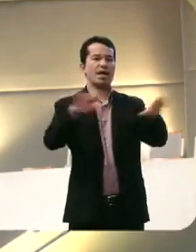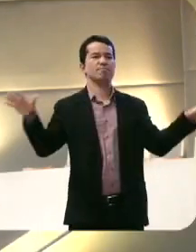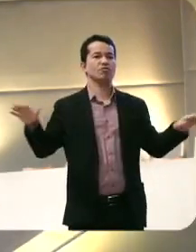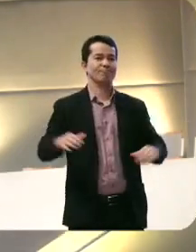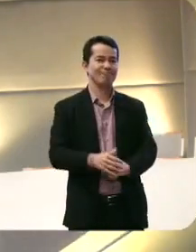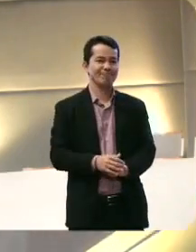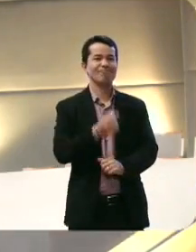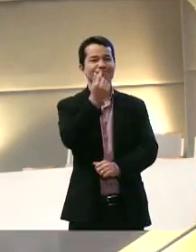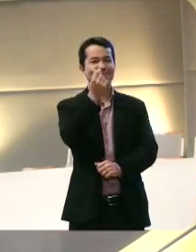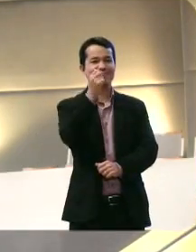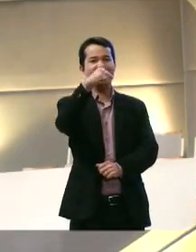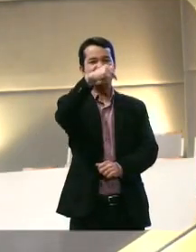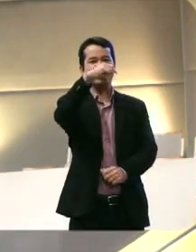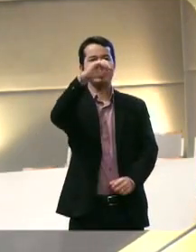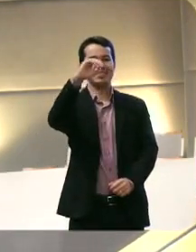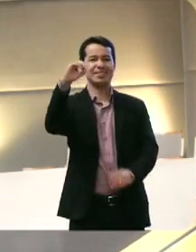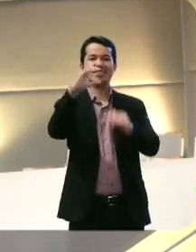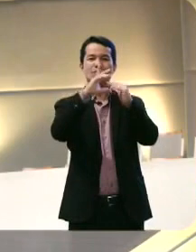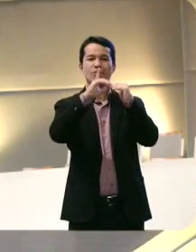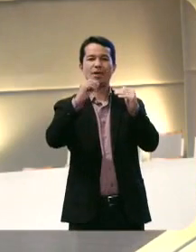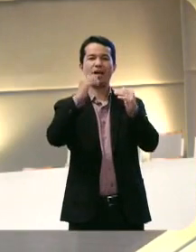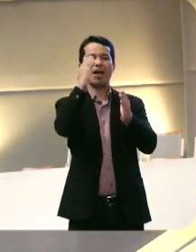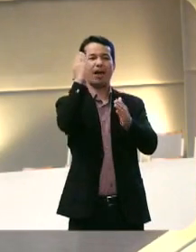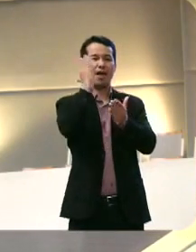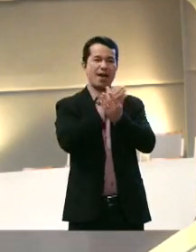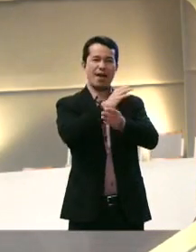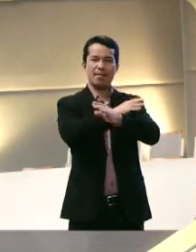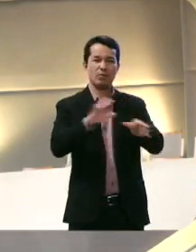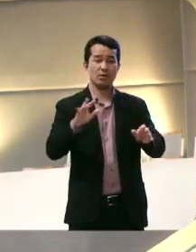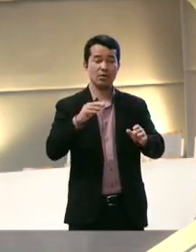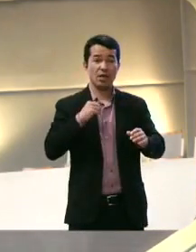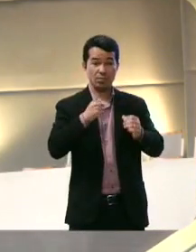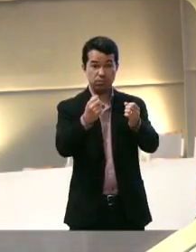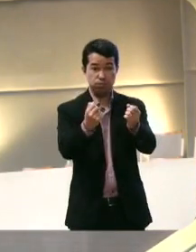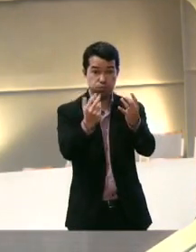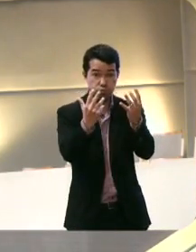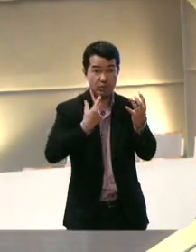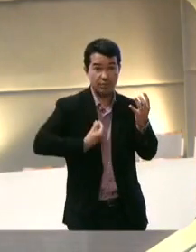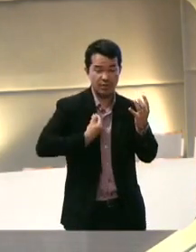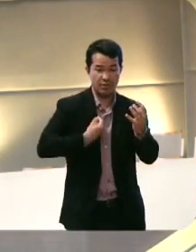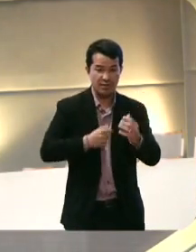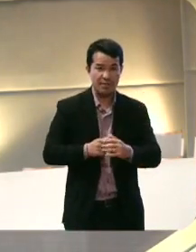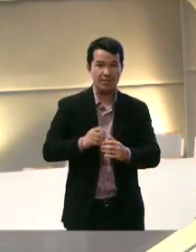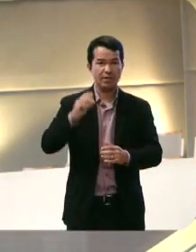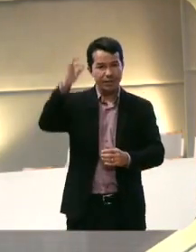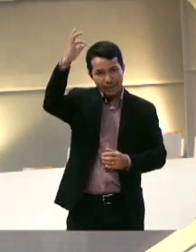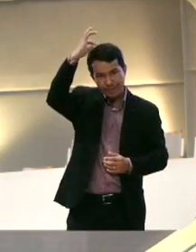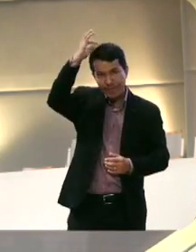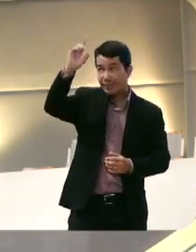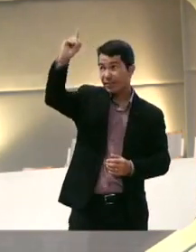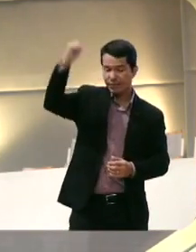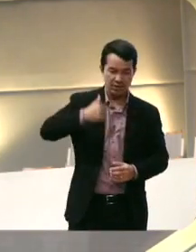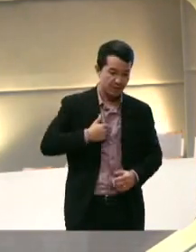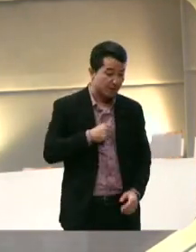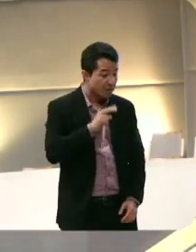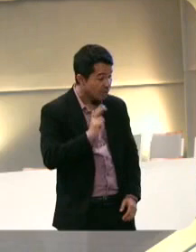Na hora que eu olhei para o computador, eu só ouvi o Espírito Santo falando, está vendo, você está perdendo teu tempo.